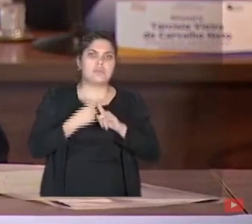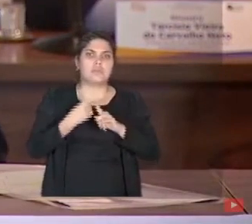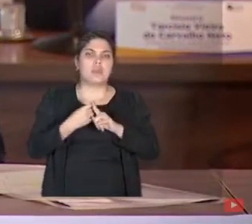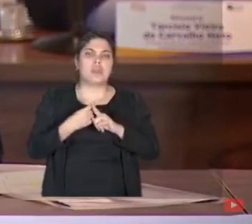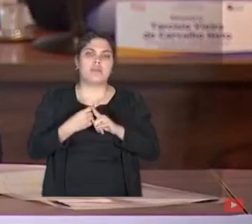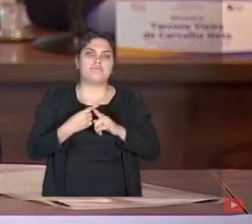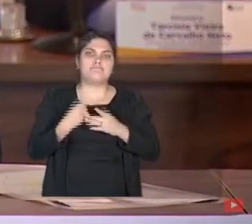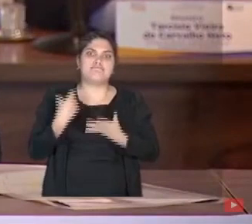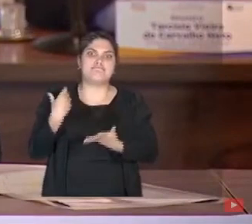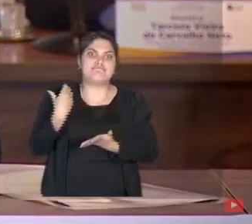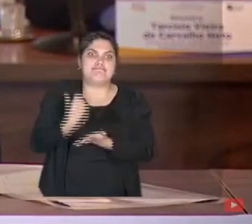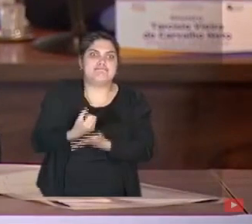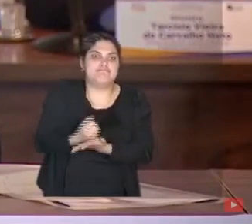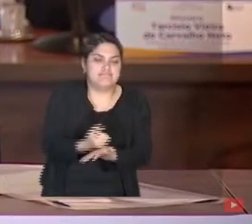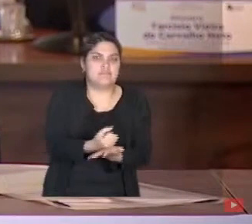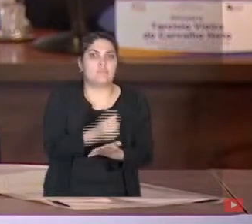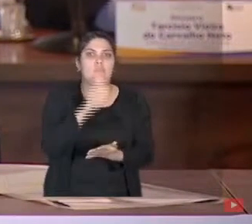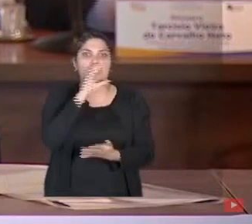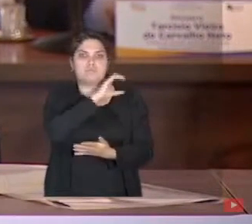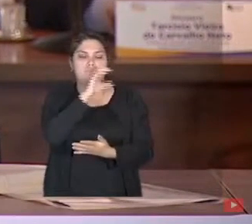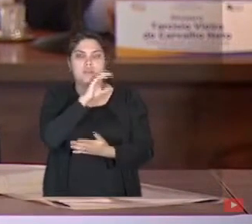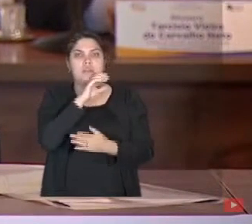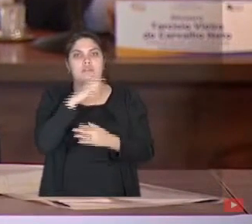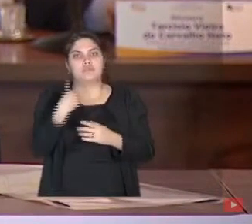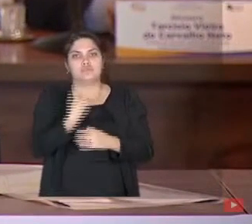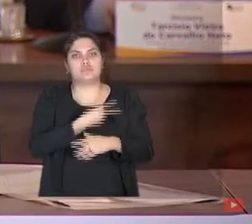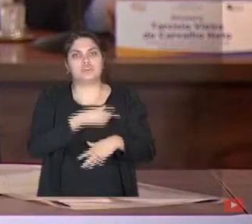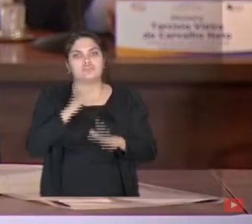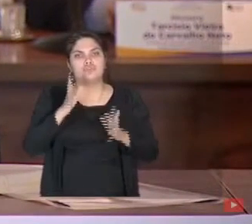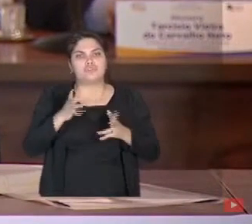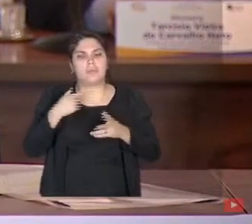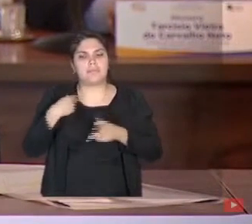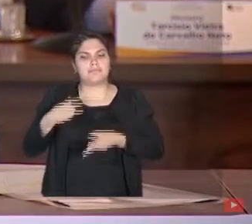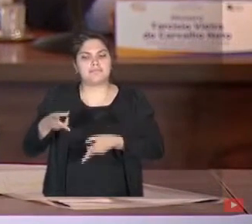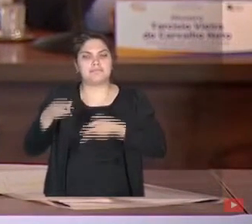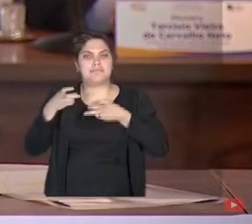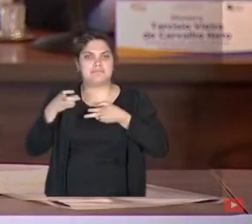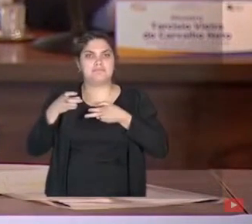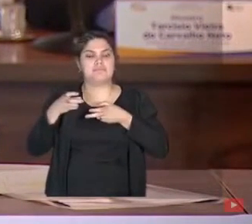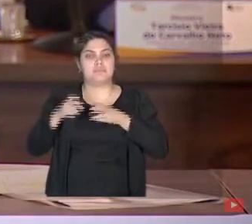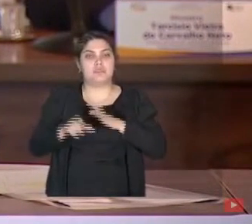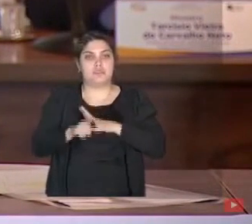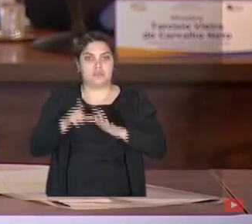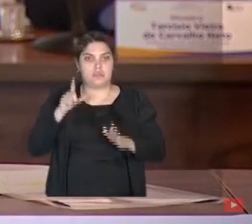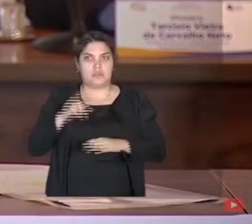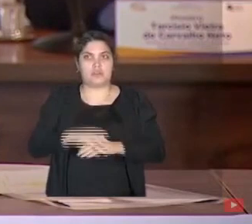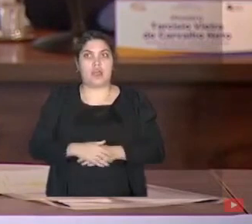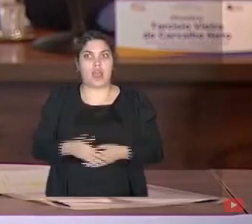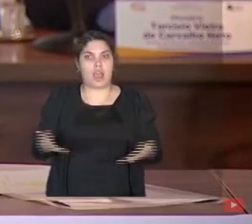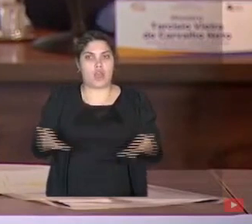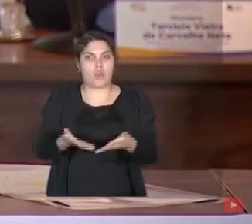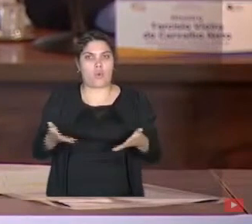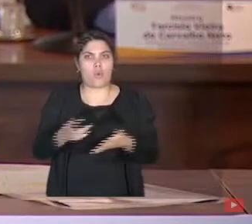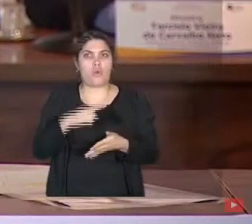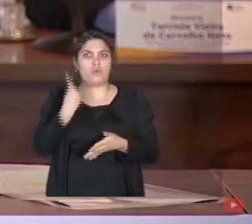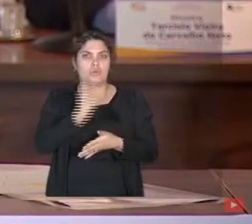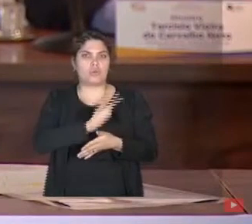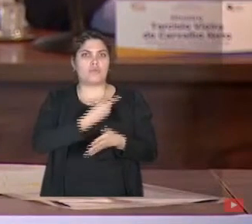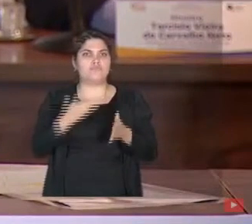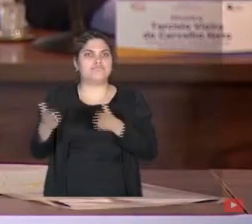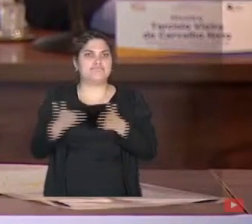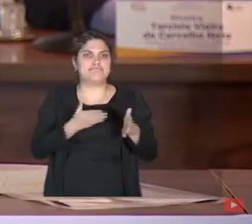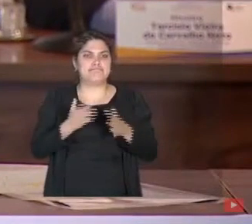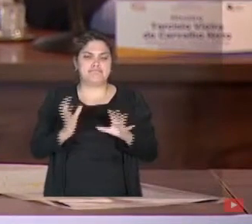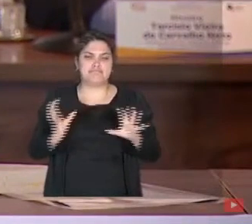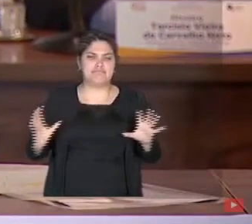sobrecarga, como nós já havíamos reconhecido. E, portanto, nós estamos agora em fase